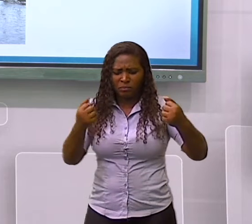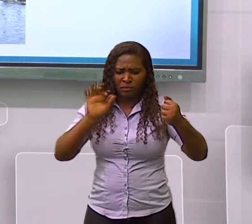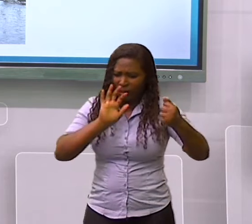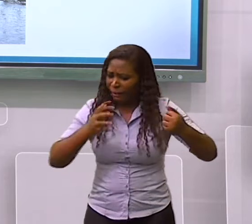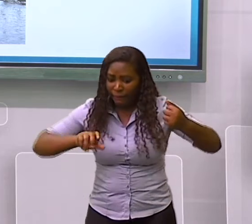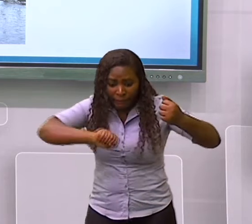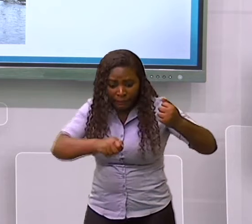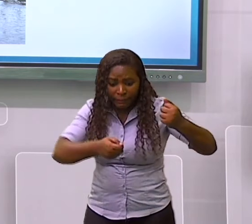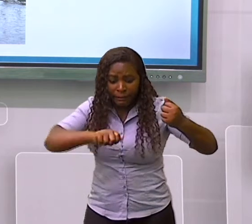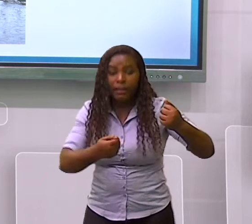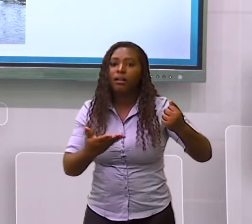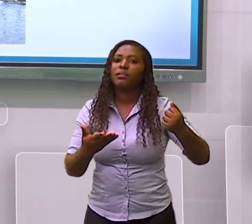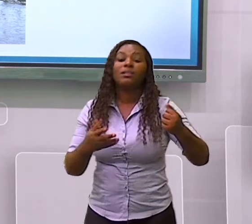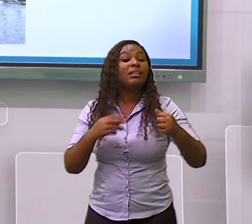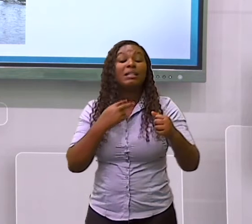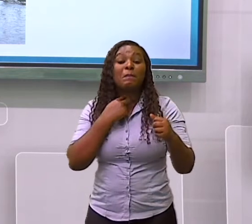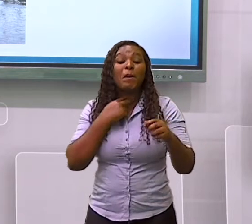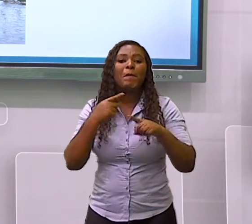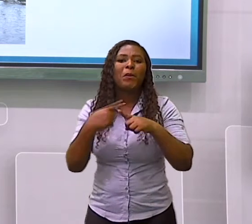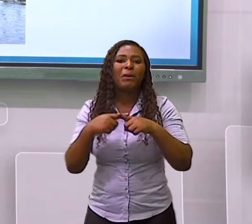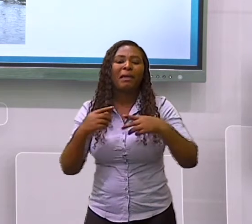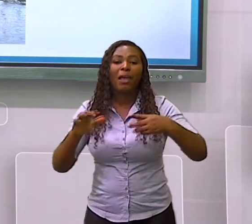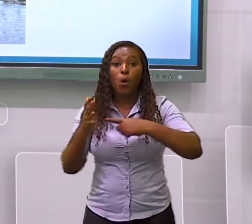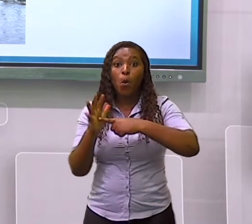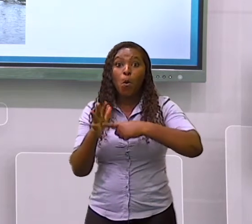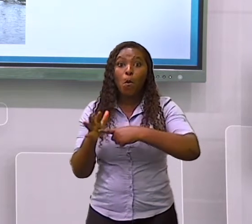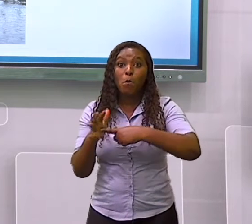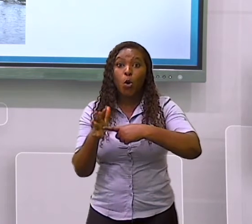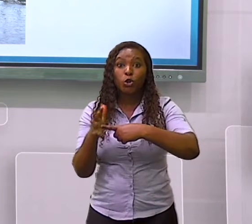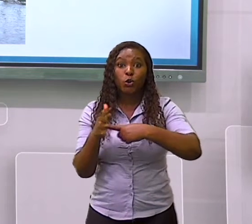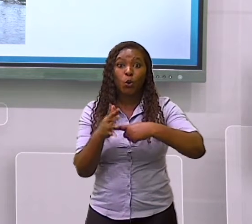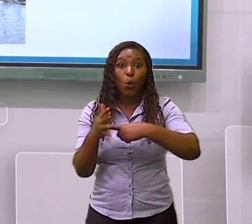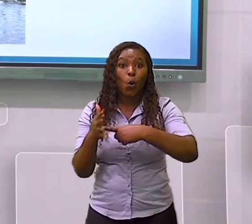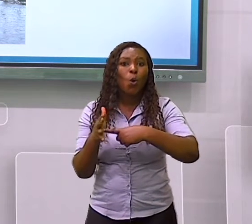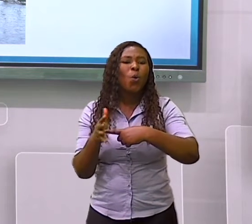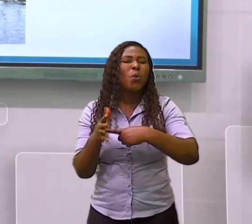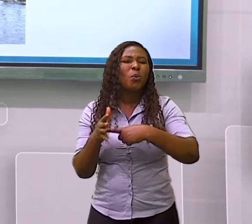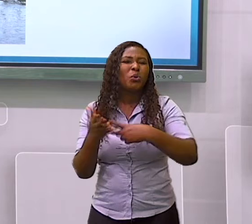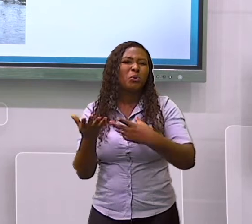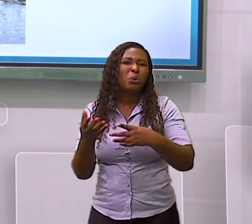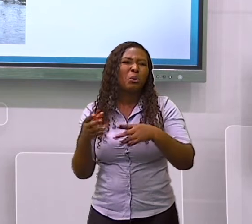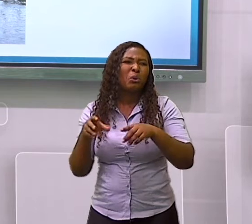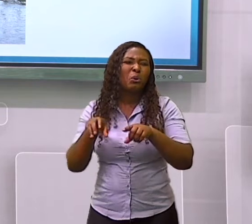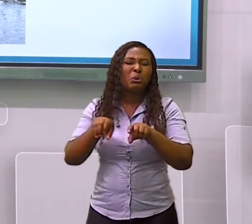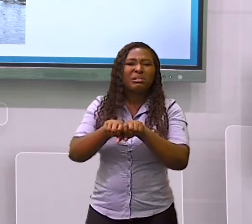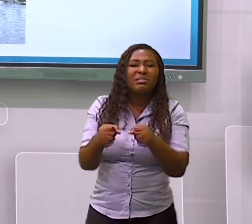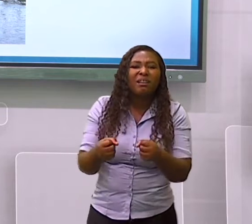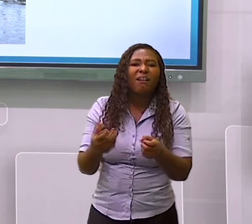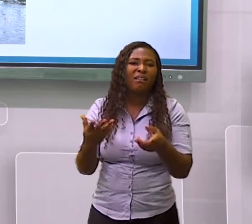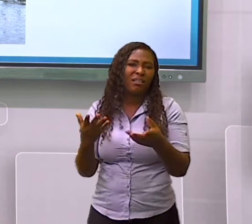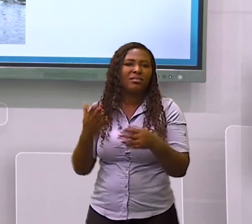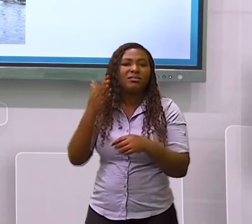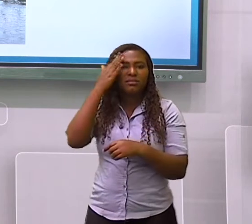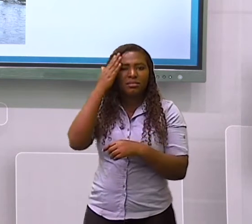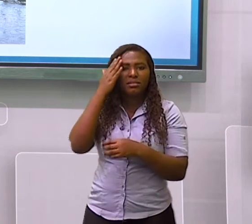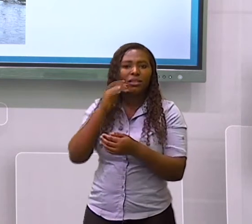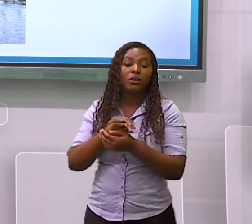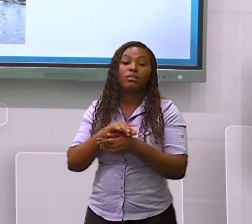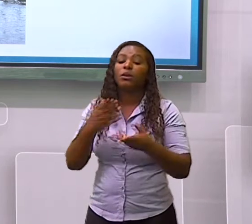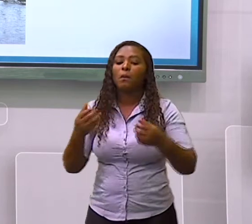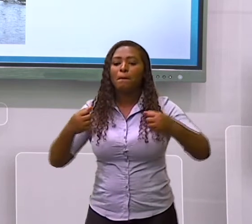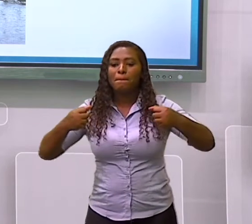carro, estragando o motor do seu veículo, ok? Então, pare por ali, abandone o carro, espere a água